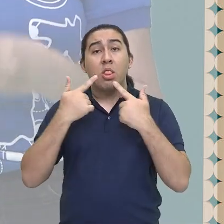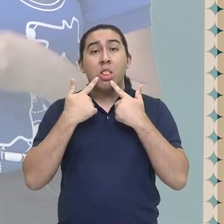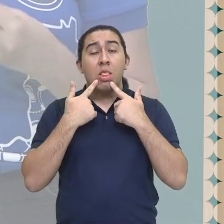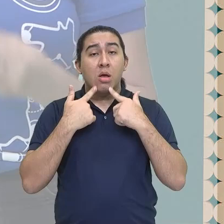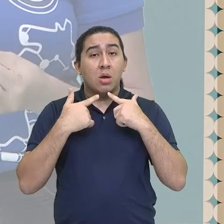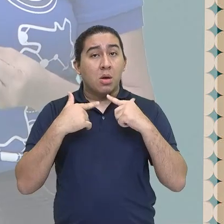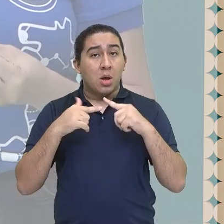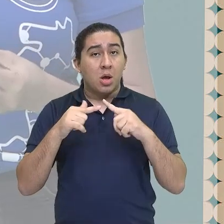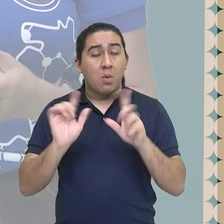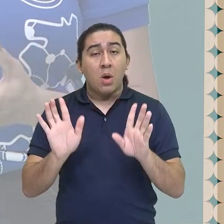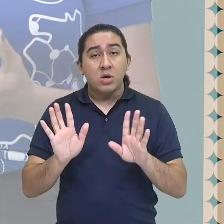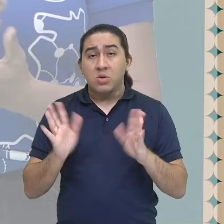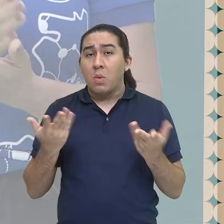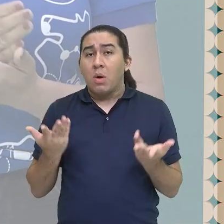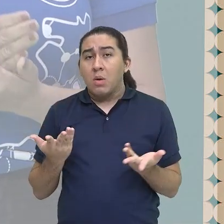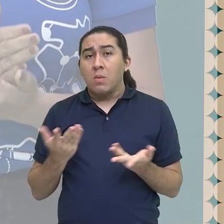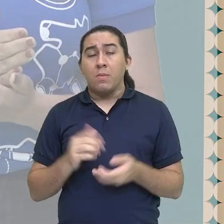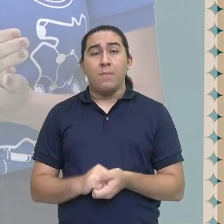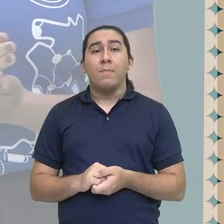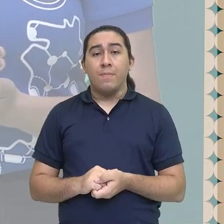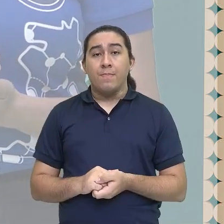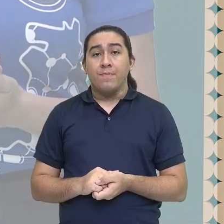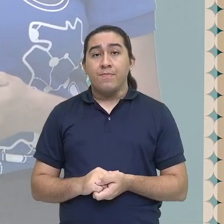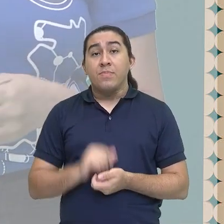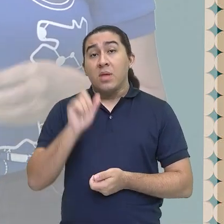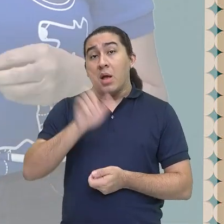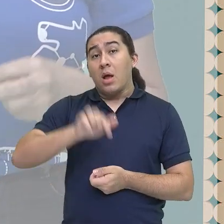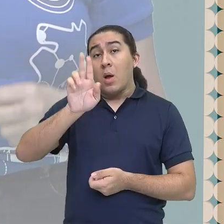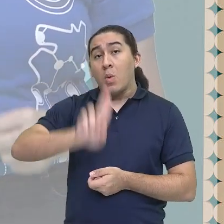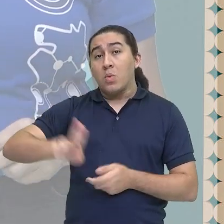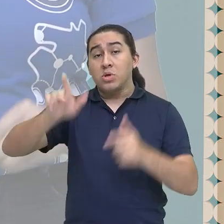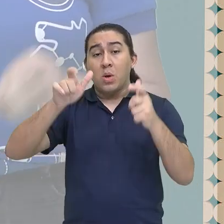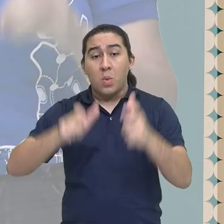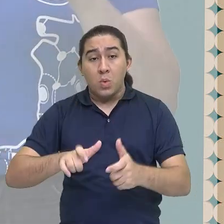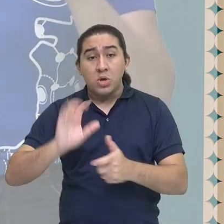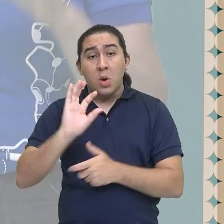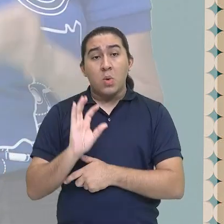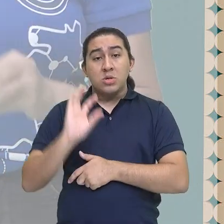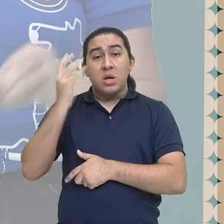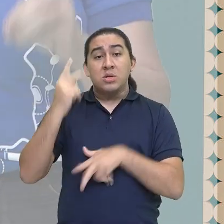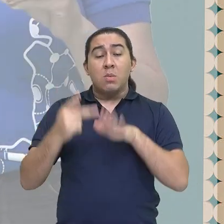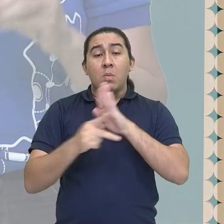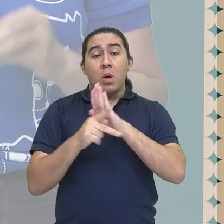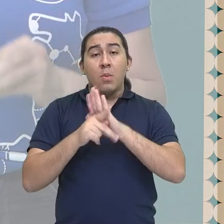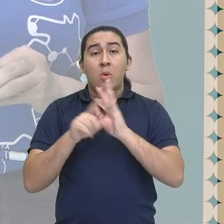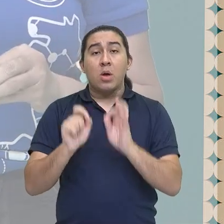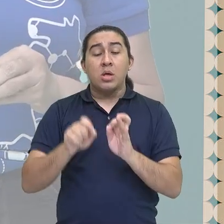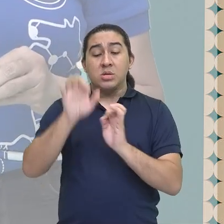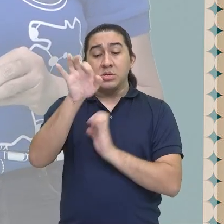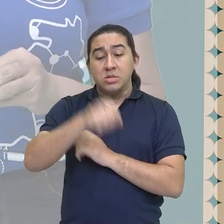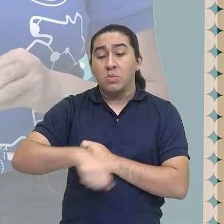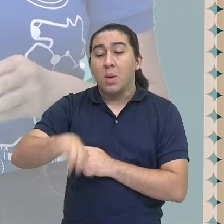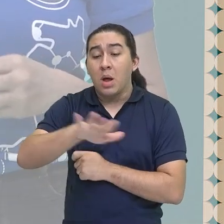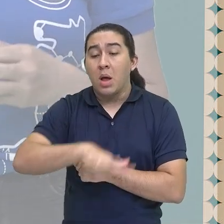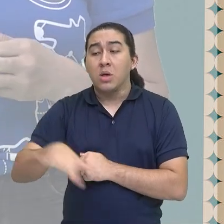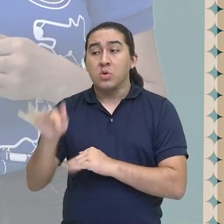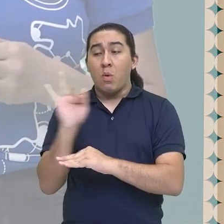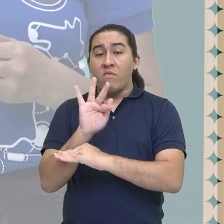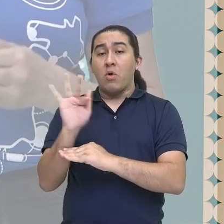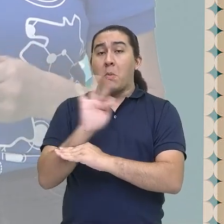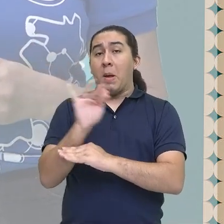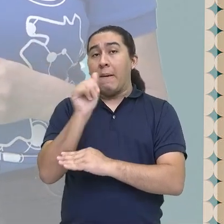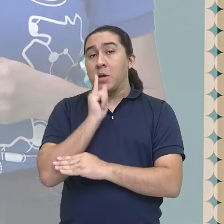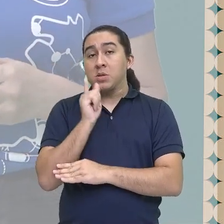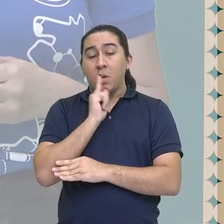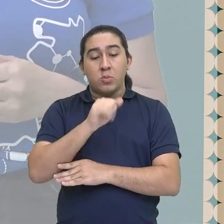é a característica? É aquela utilizada em situações de maior formalidade, como em